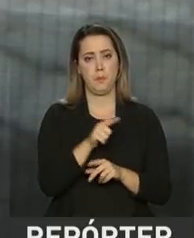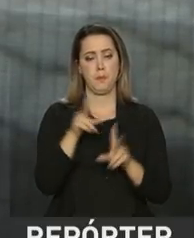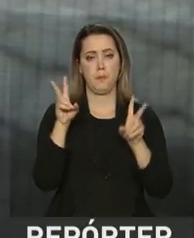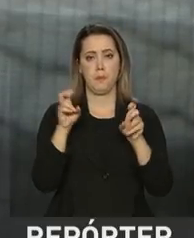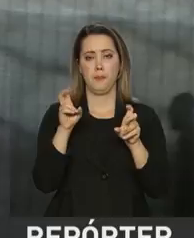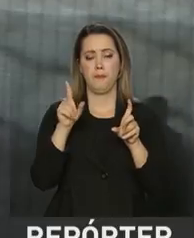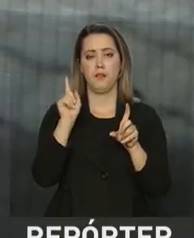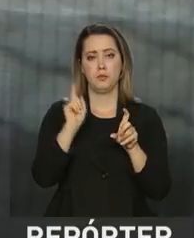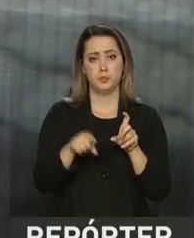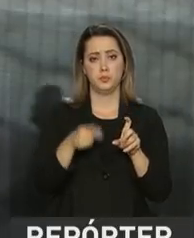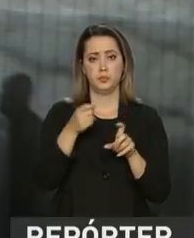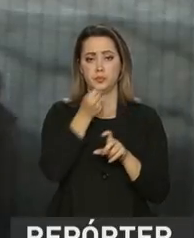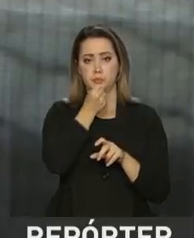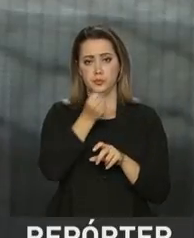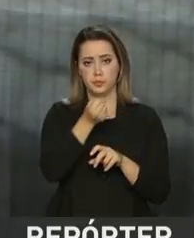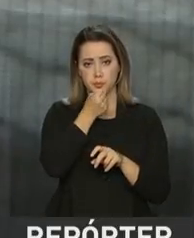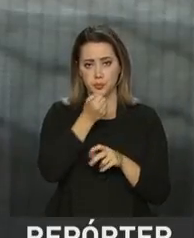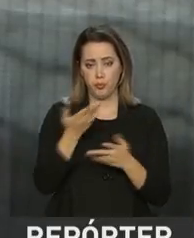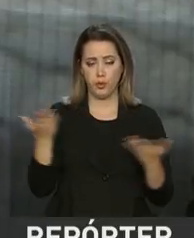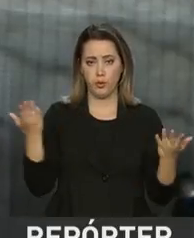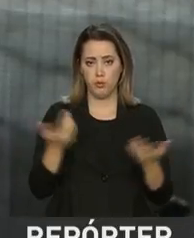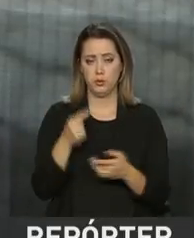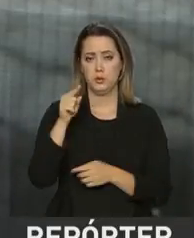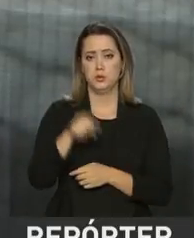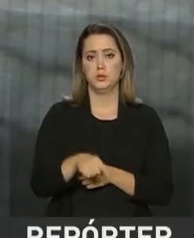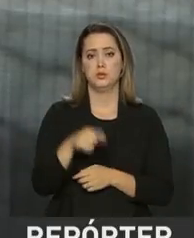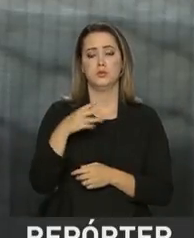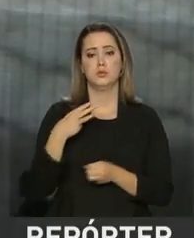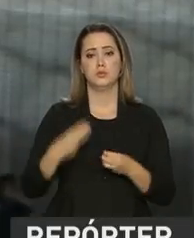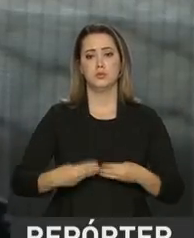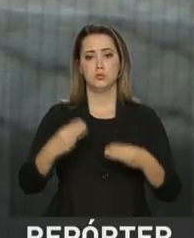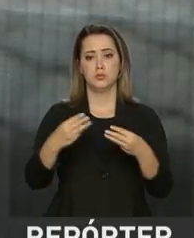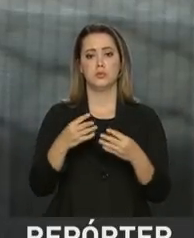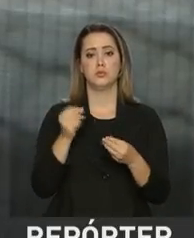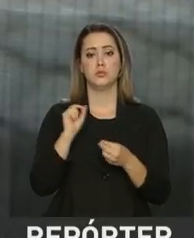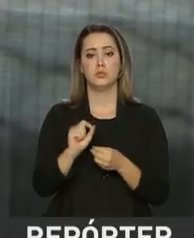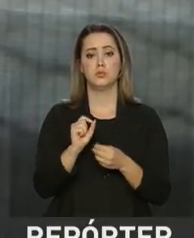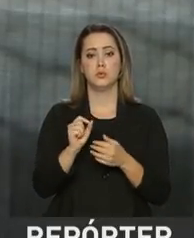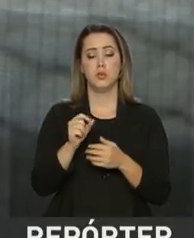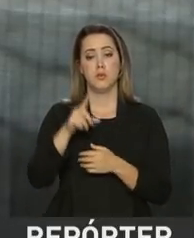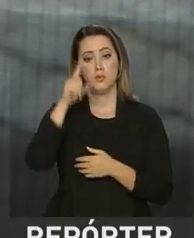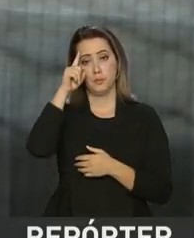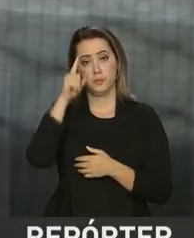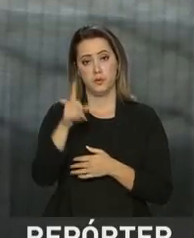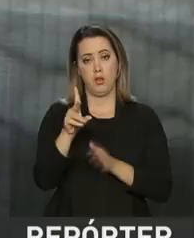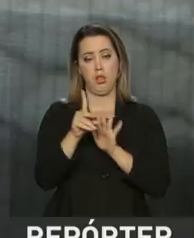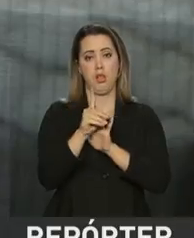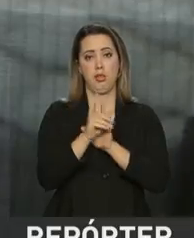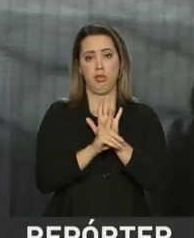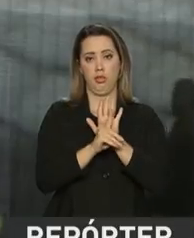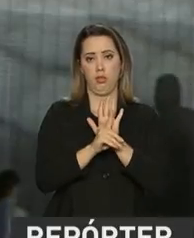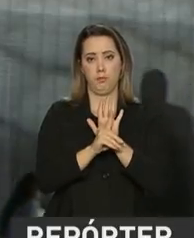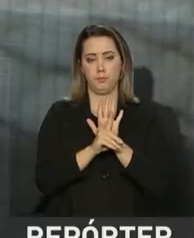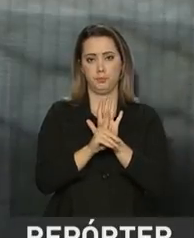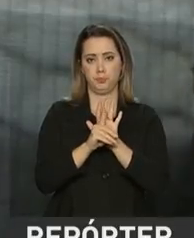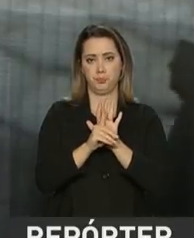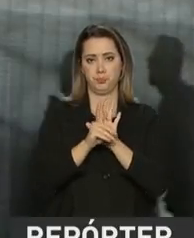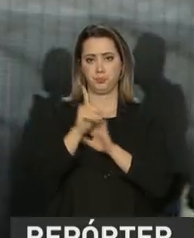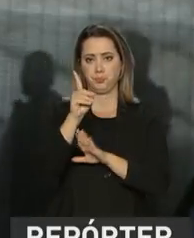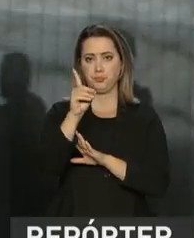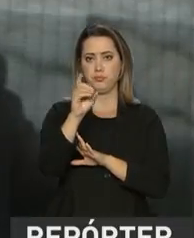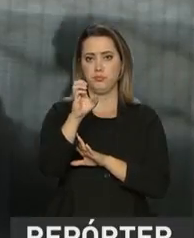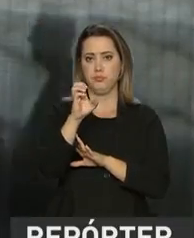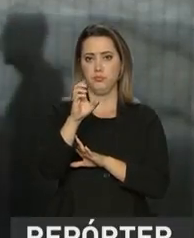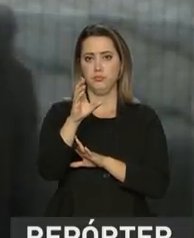planejamento nesta entrevista coletiva aqui no ministério foi o decreto de contingenciamento de 5